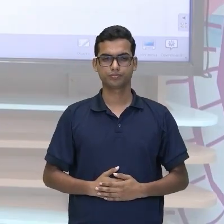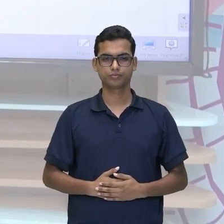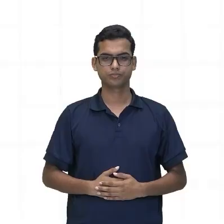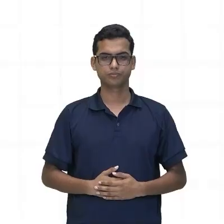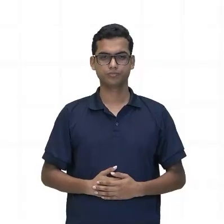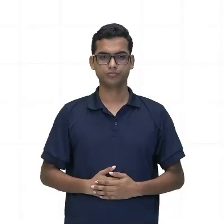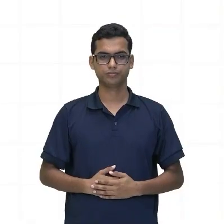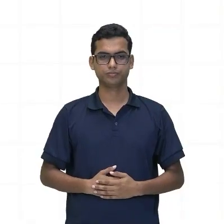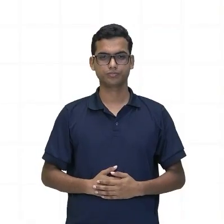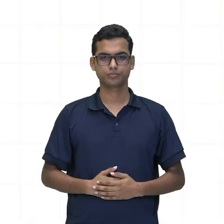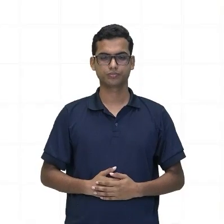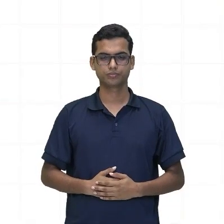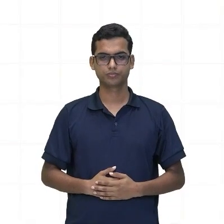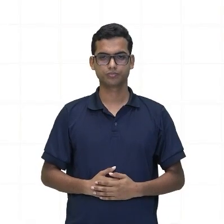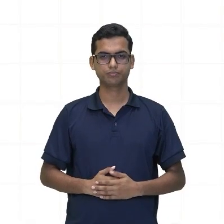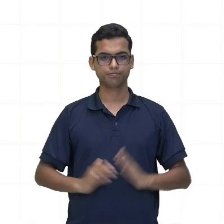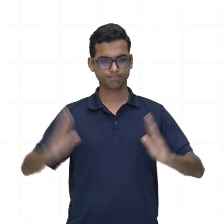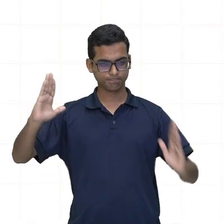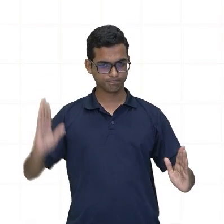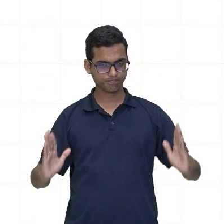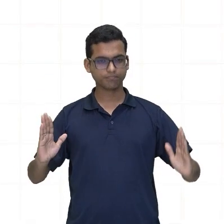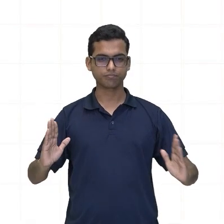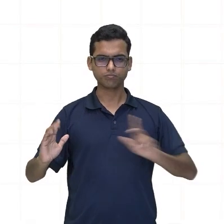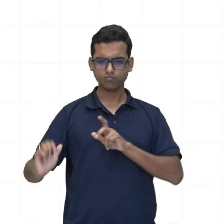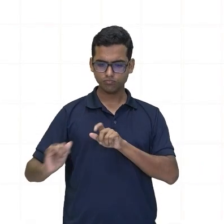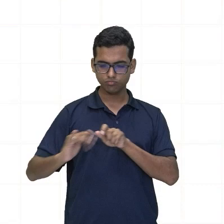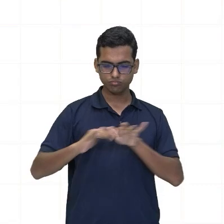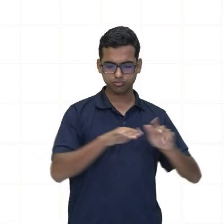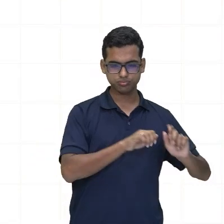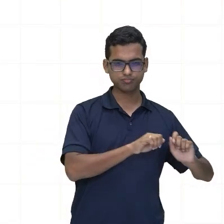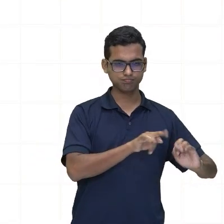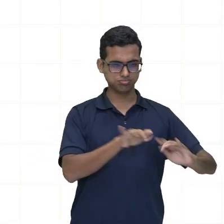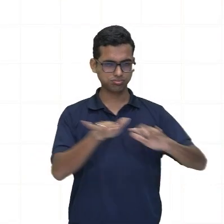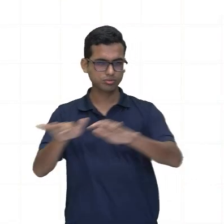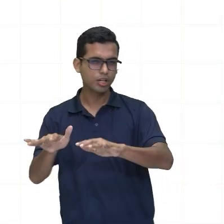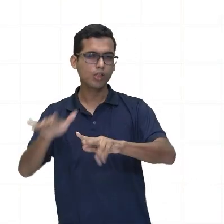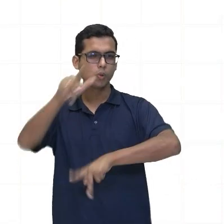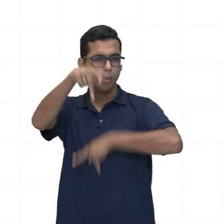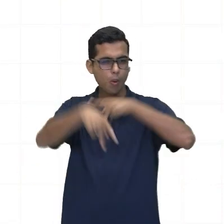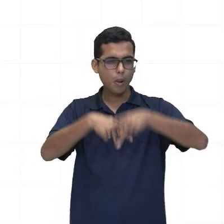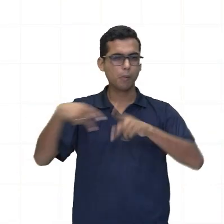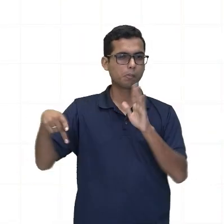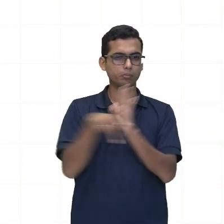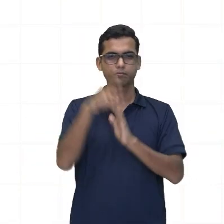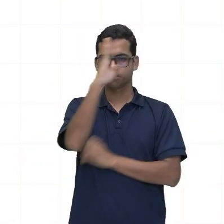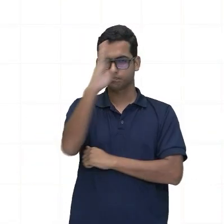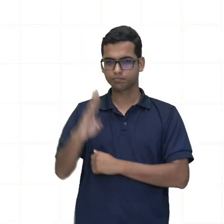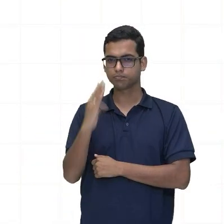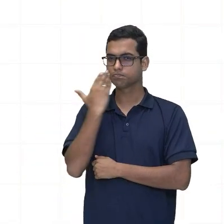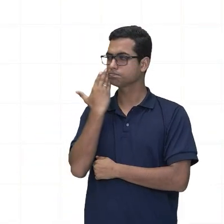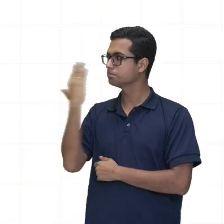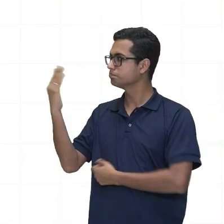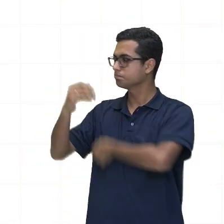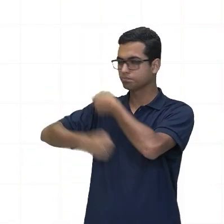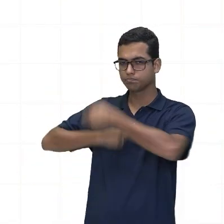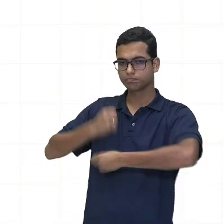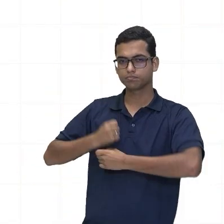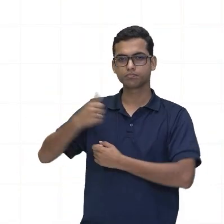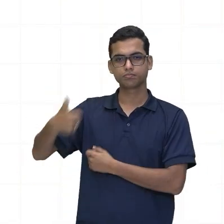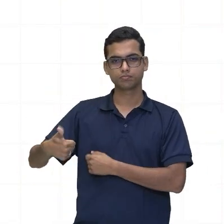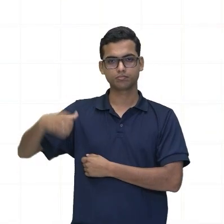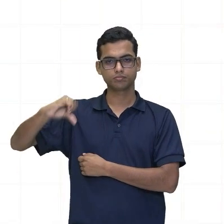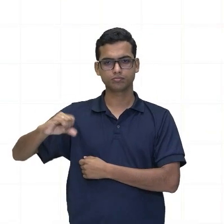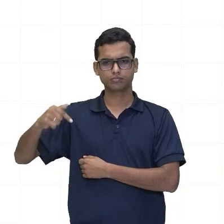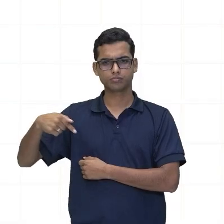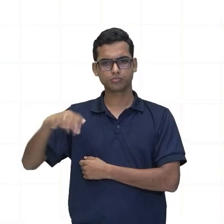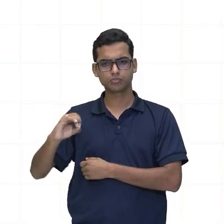década de 70 até 1990, esse fluxo populacional que nós vamos observar do Nordeste para o Sudeste,